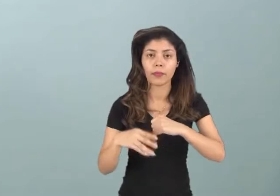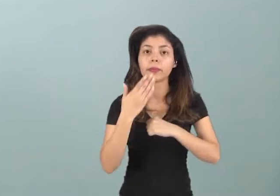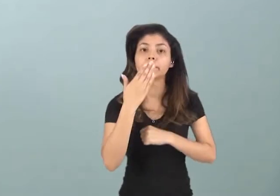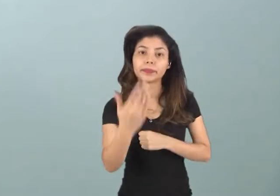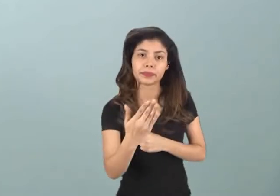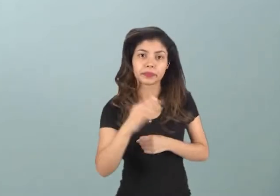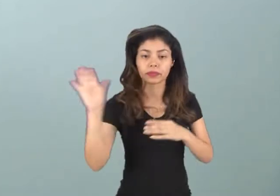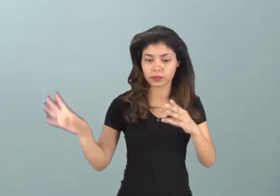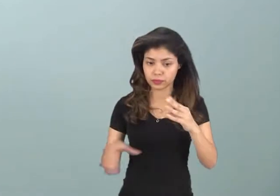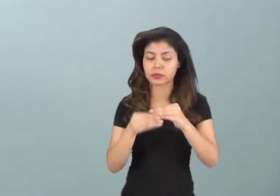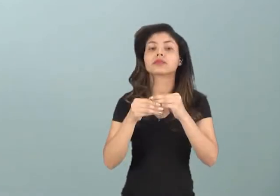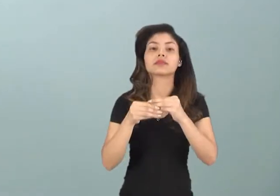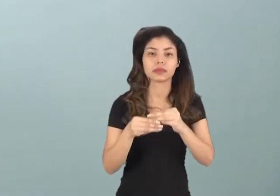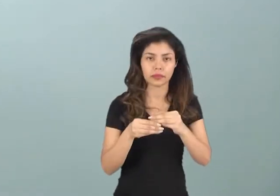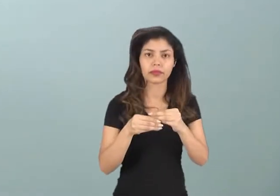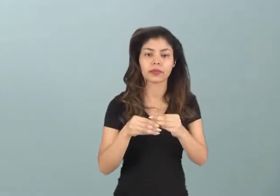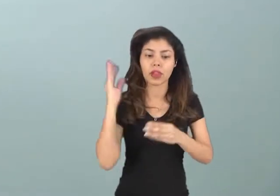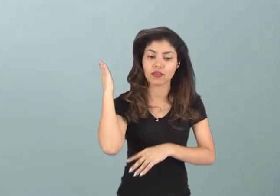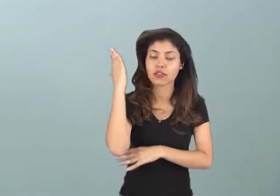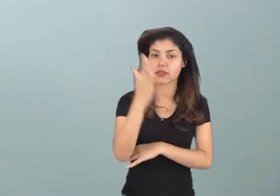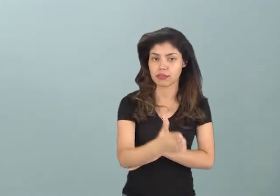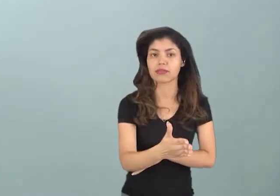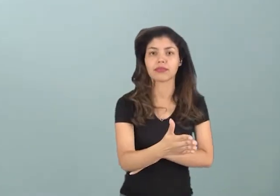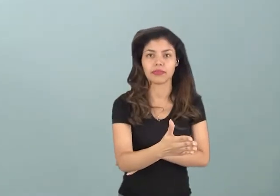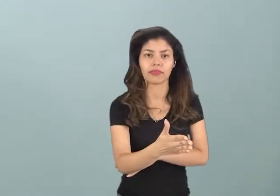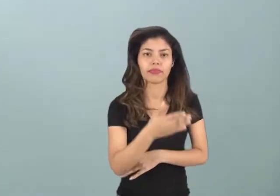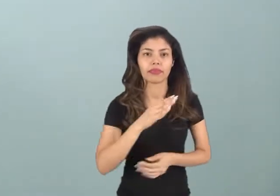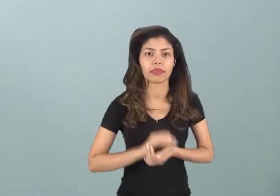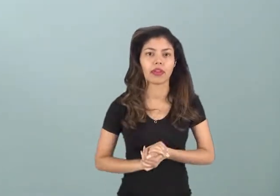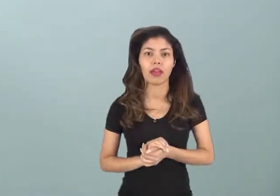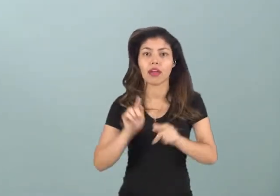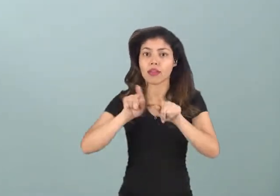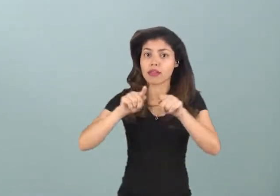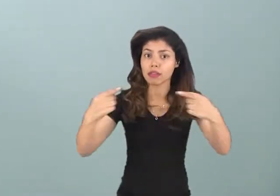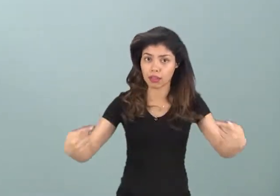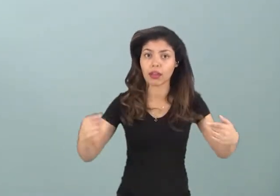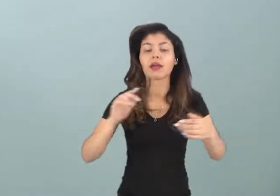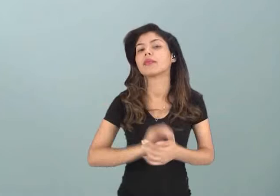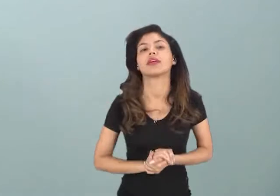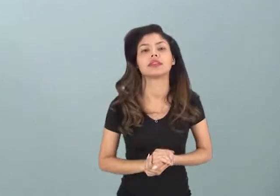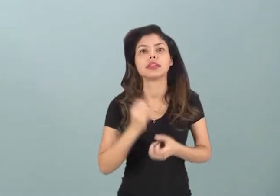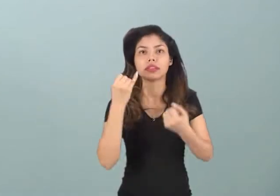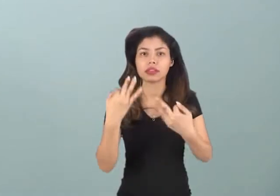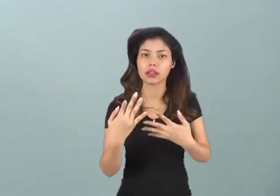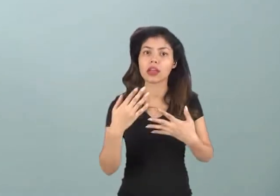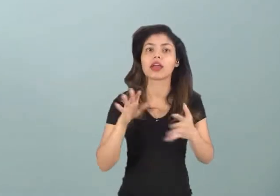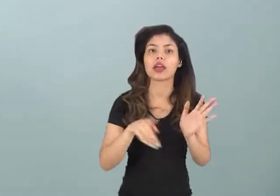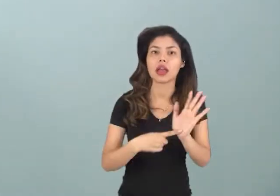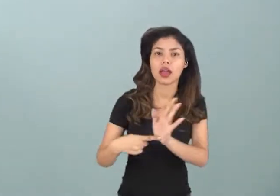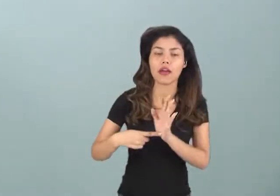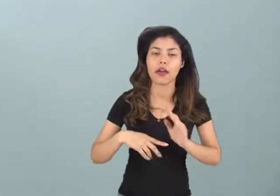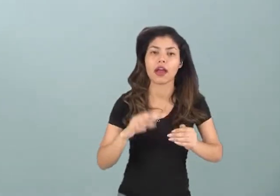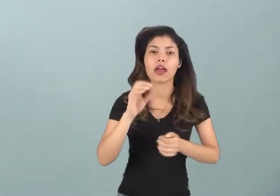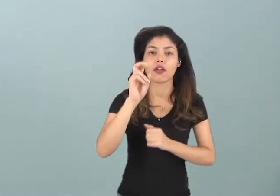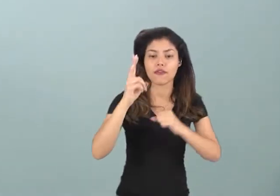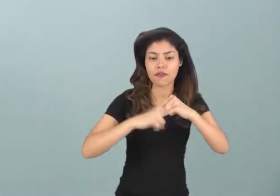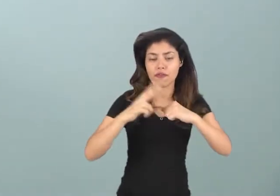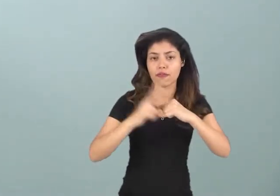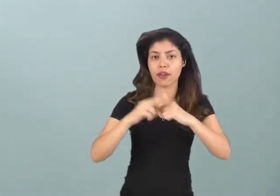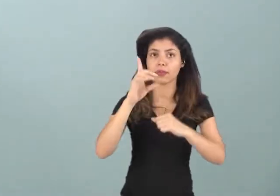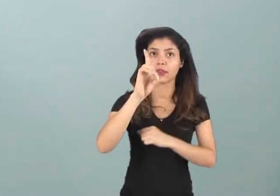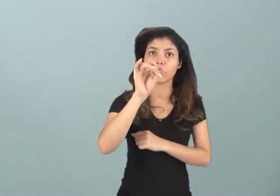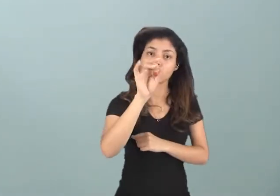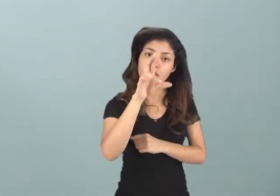pedindo uma complementação direta, que na gramática, né, recebe a classificação de objeto direto. O verbo